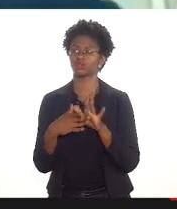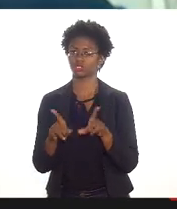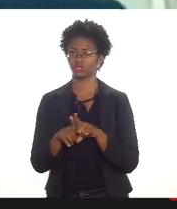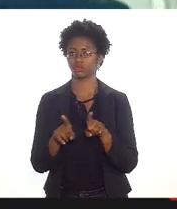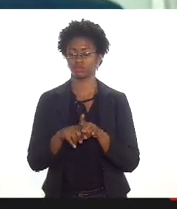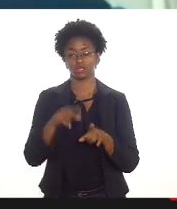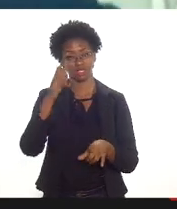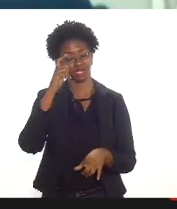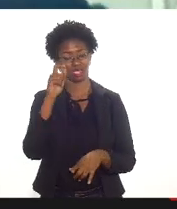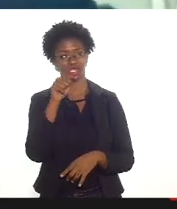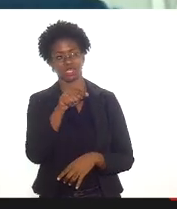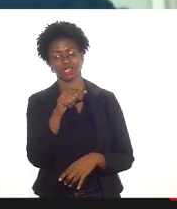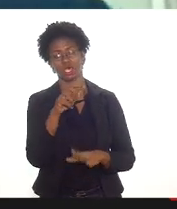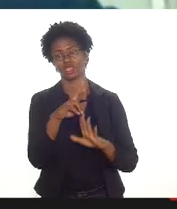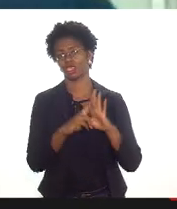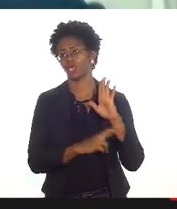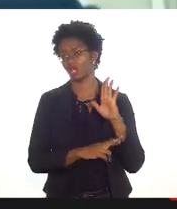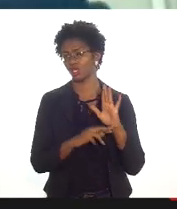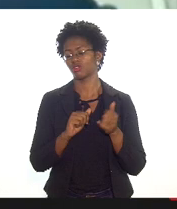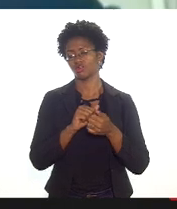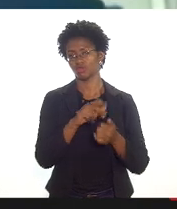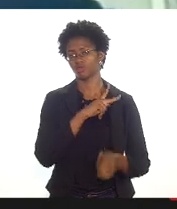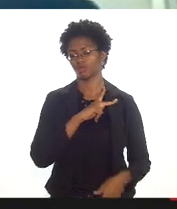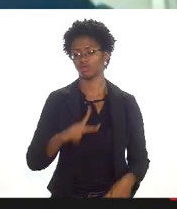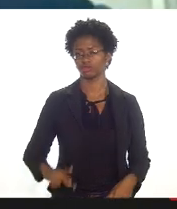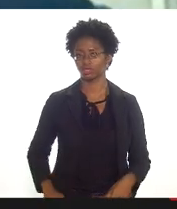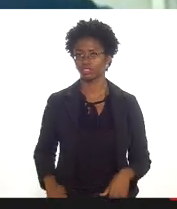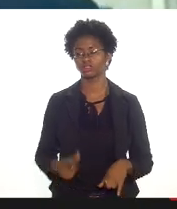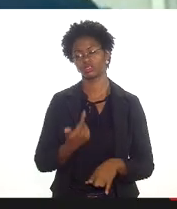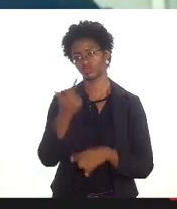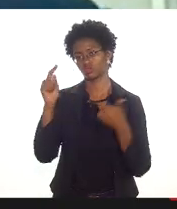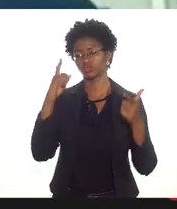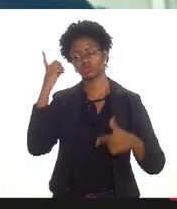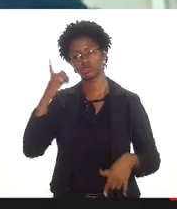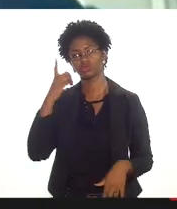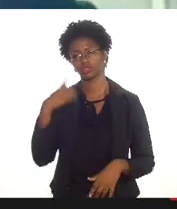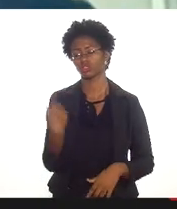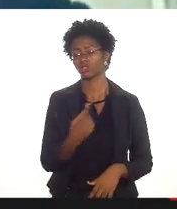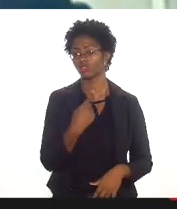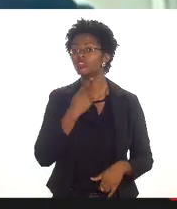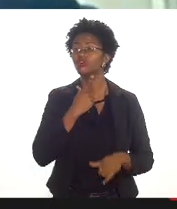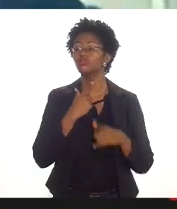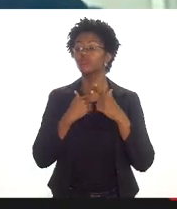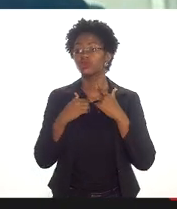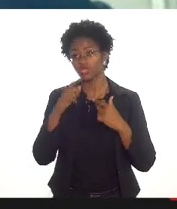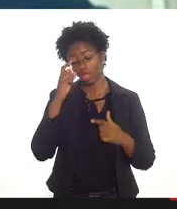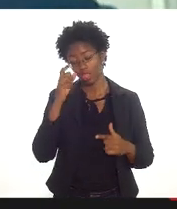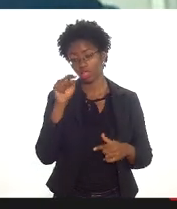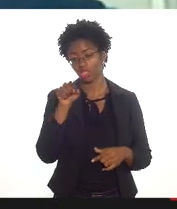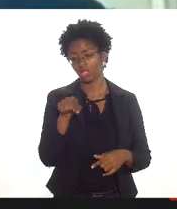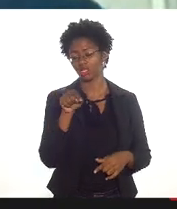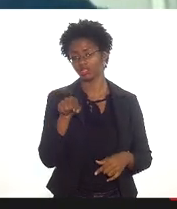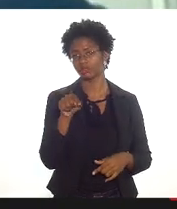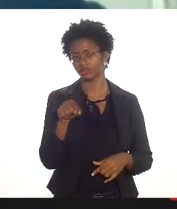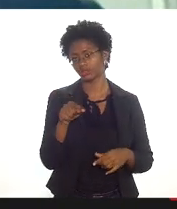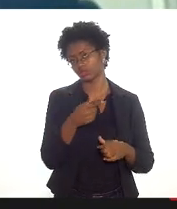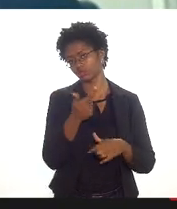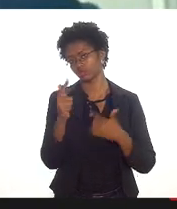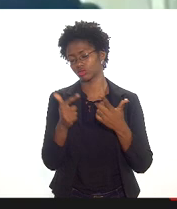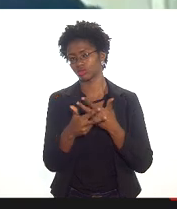que na nossa relatoria, juntamente com a presidência e com os demais deputados, nossa intenção aqui é, entre outras